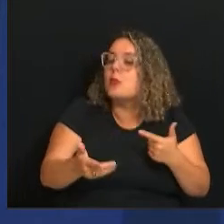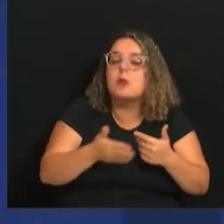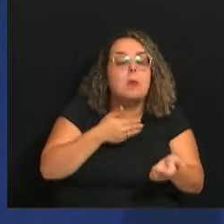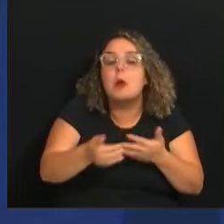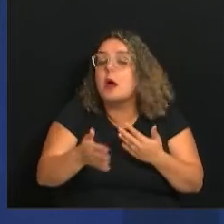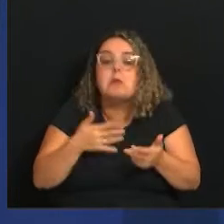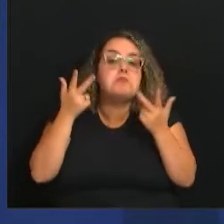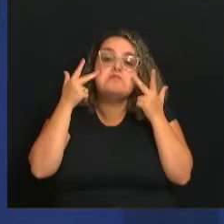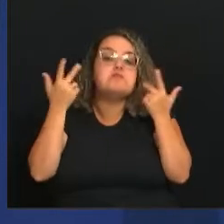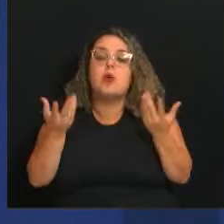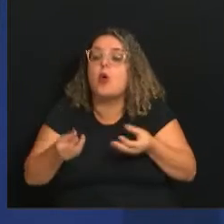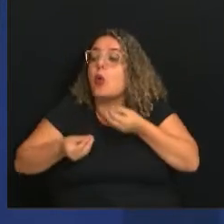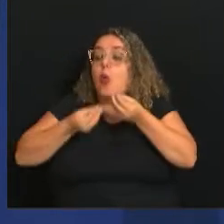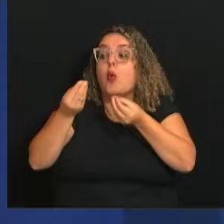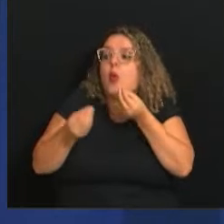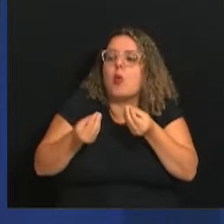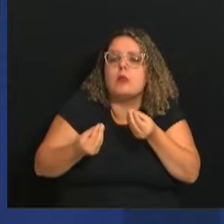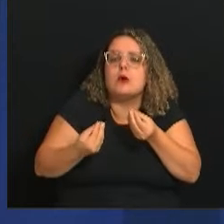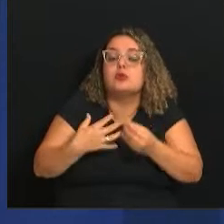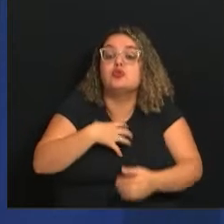e falassem, nossa,